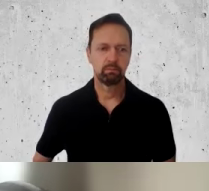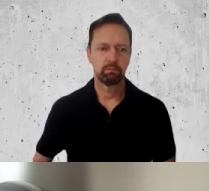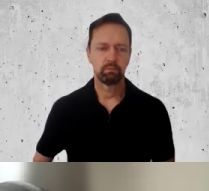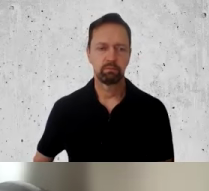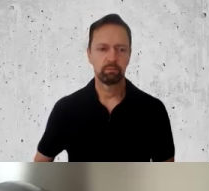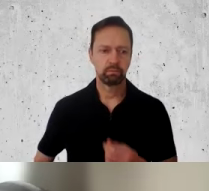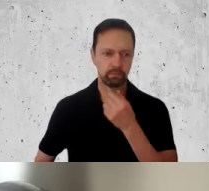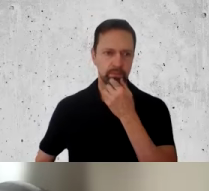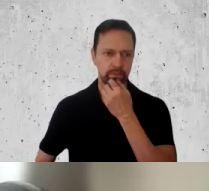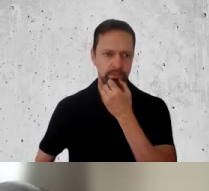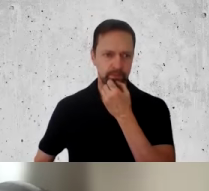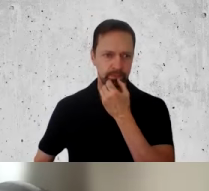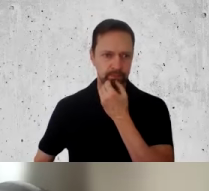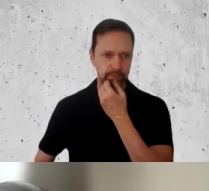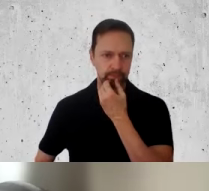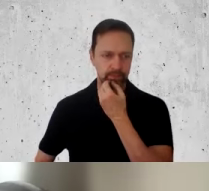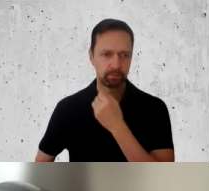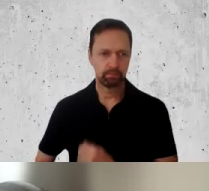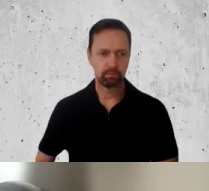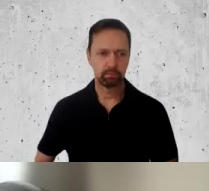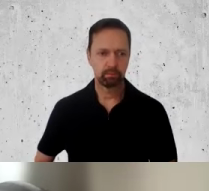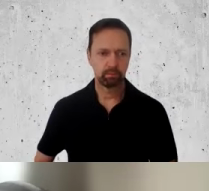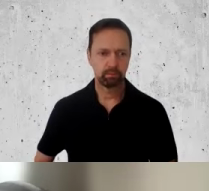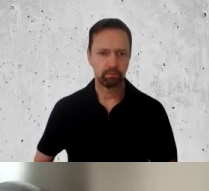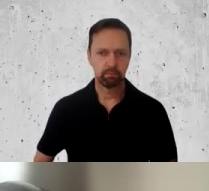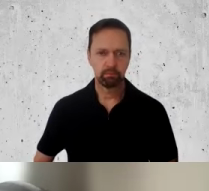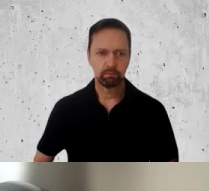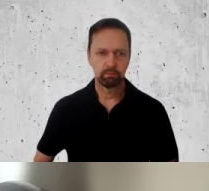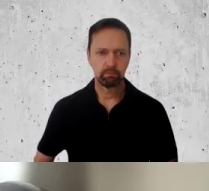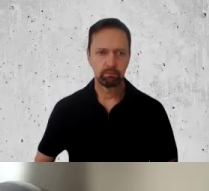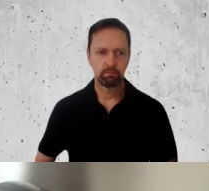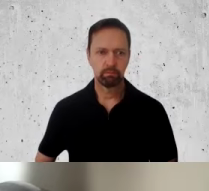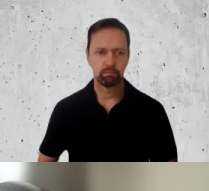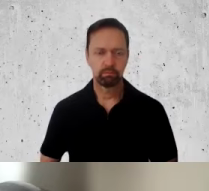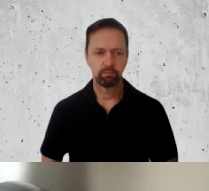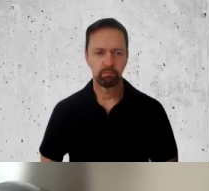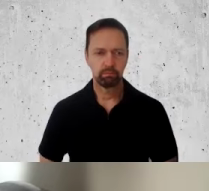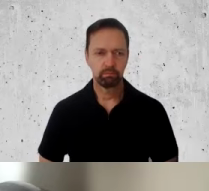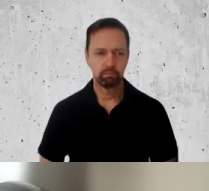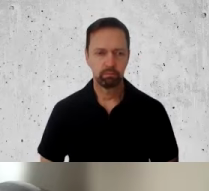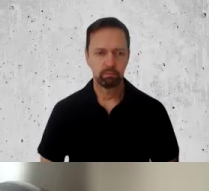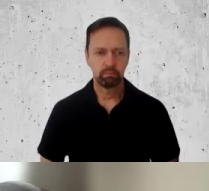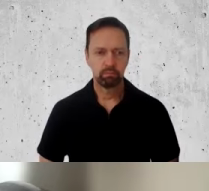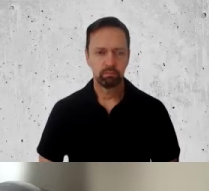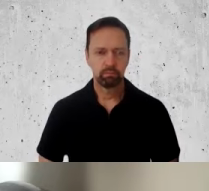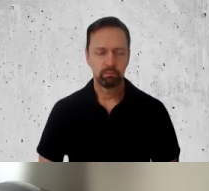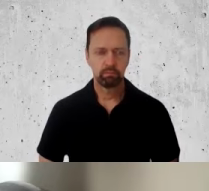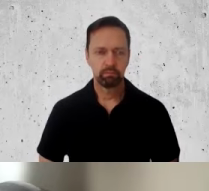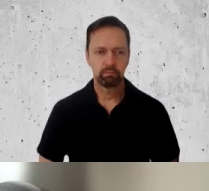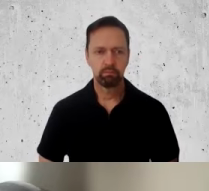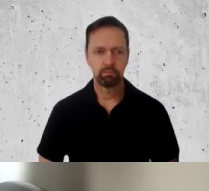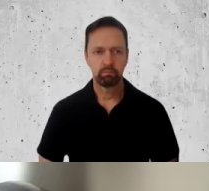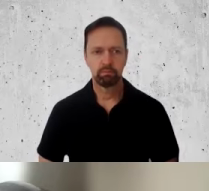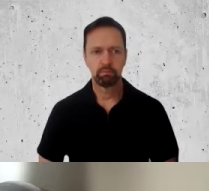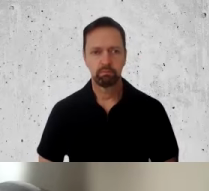que a gente está tratando. E outro ponto também que vocês levantaram, que esse capital, nesse estudo, eram de indústrias para aplicação em